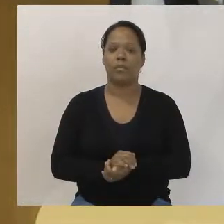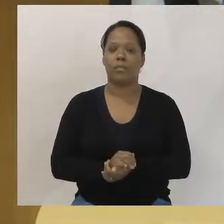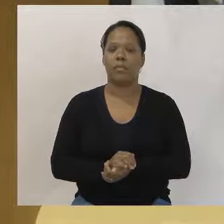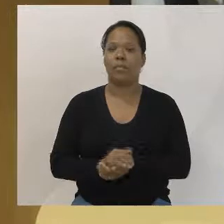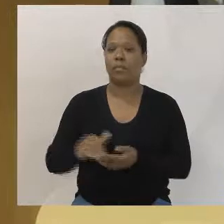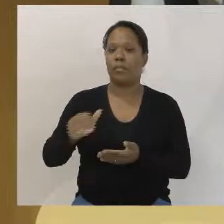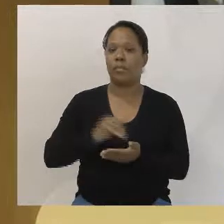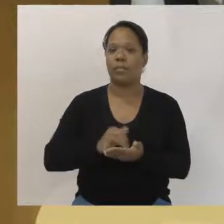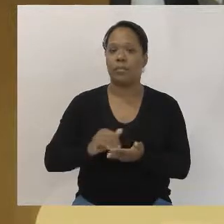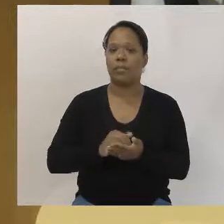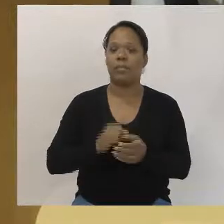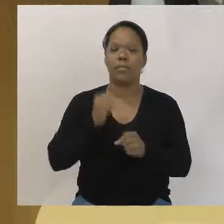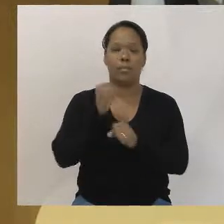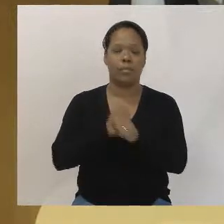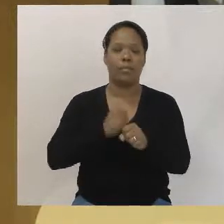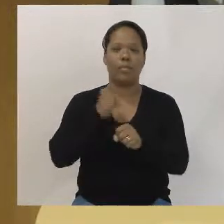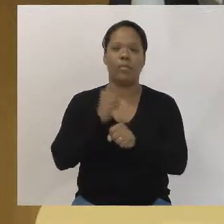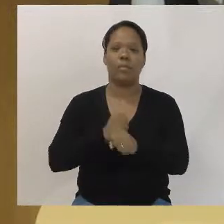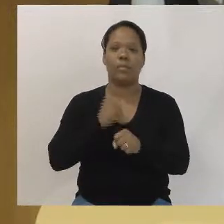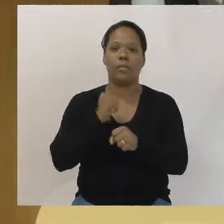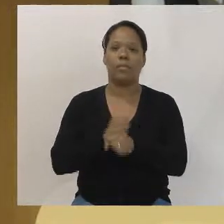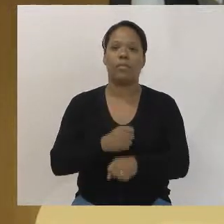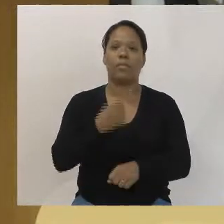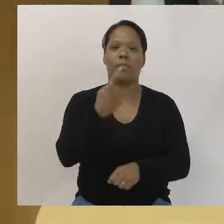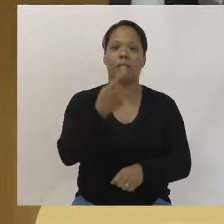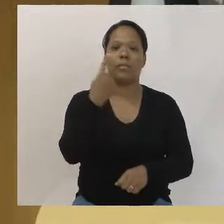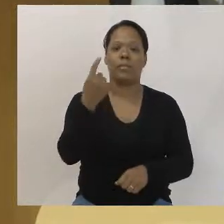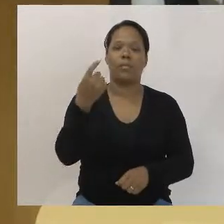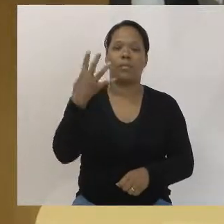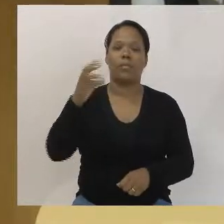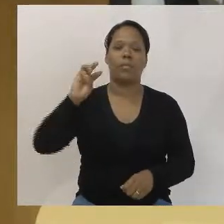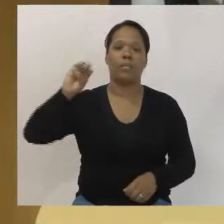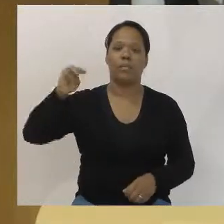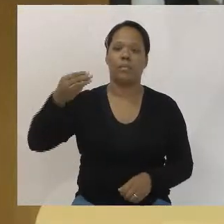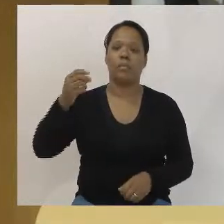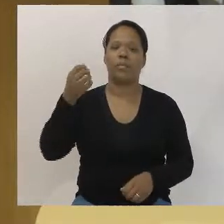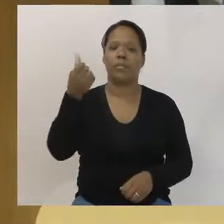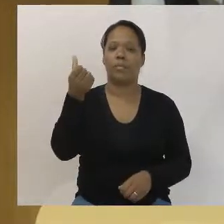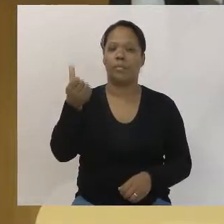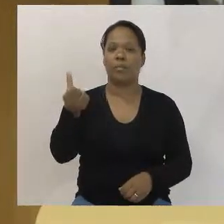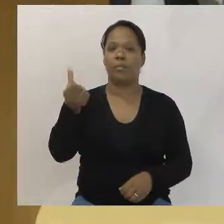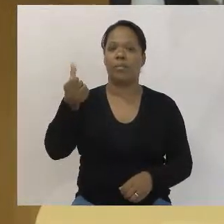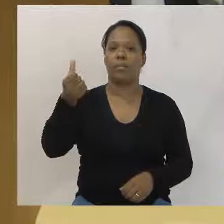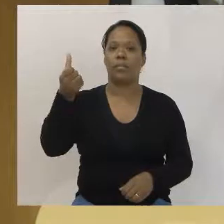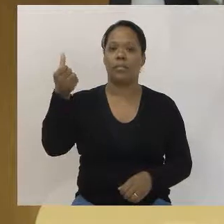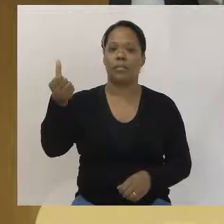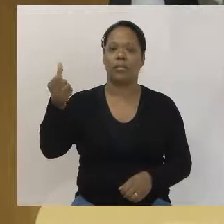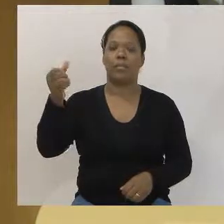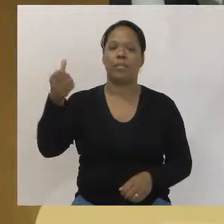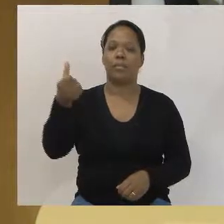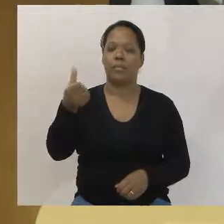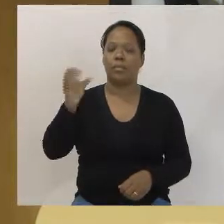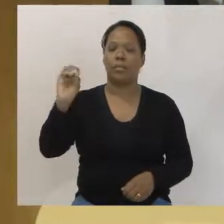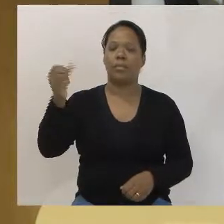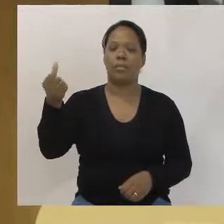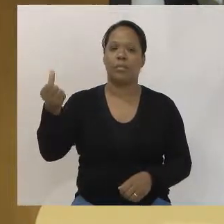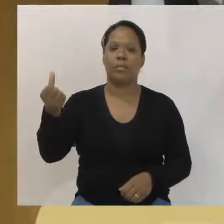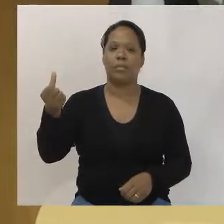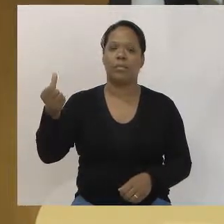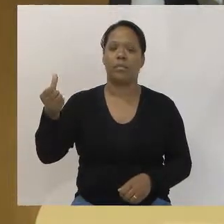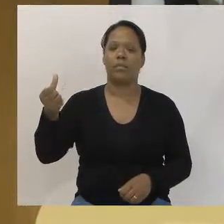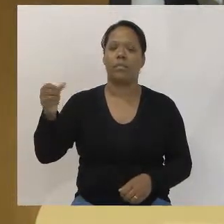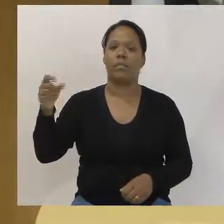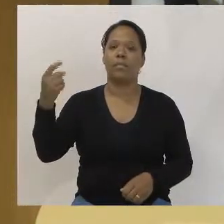secretaria de infraestrutura 114 milhões seiscentos e seis mil e